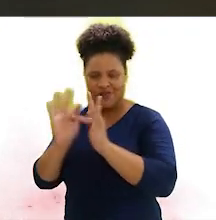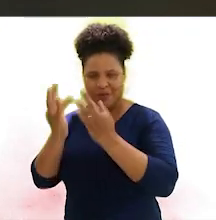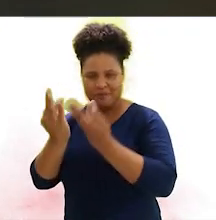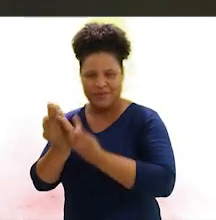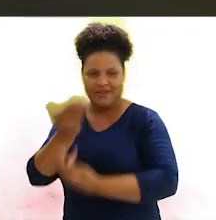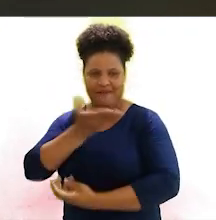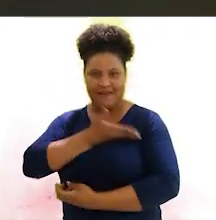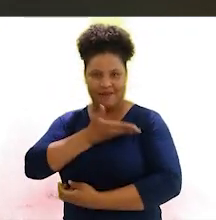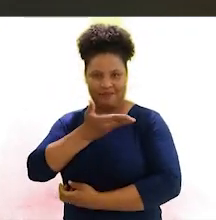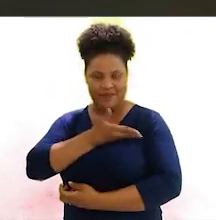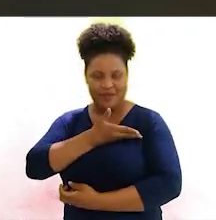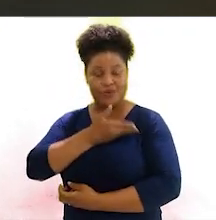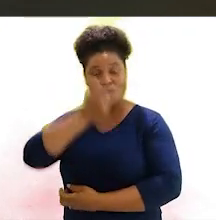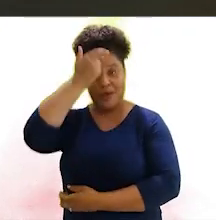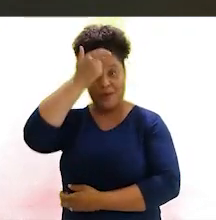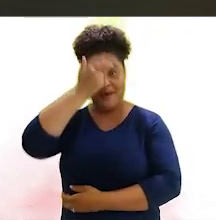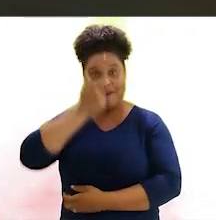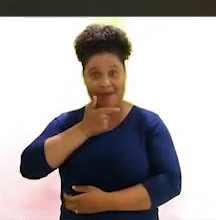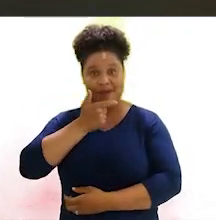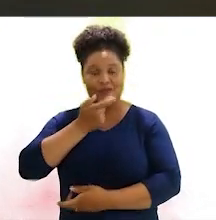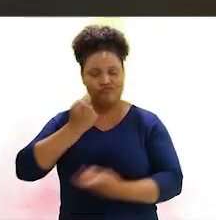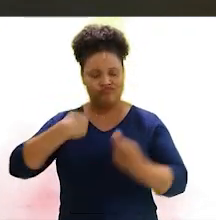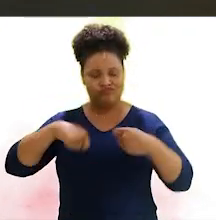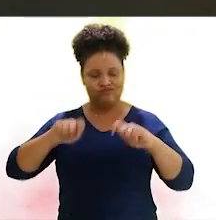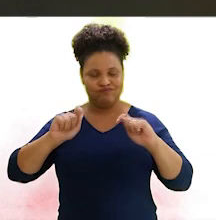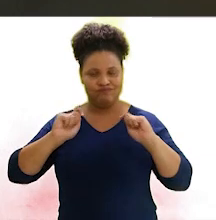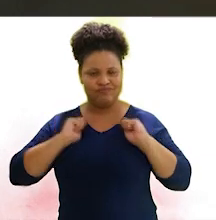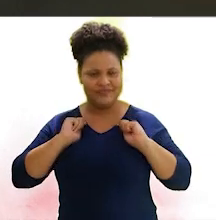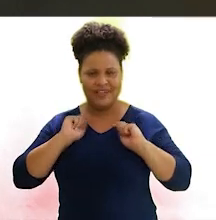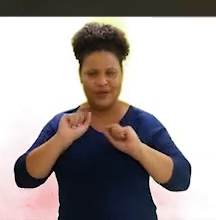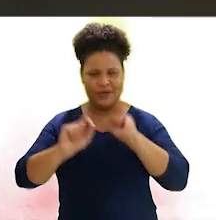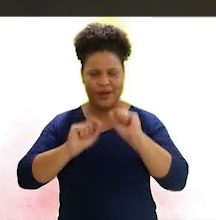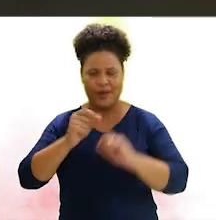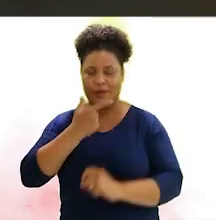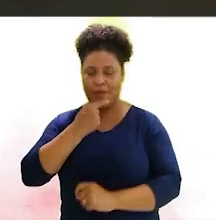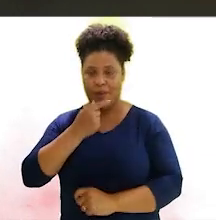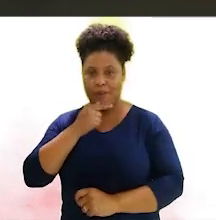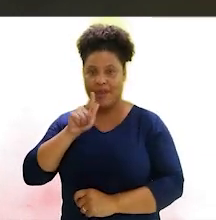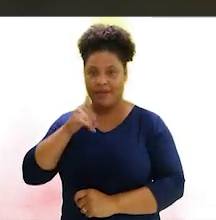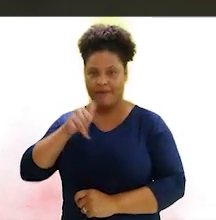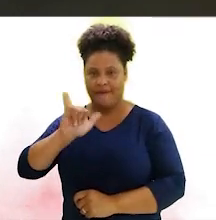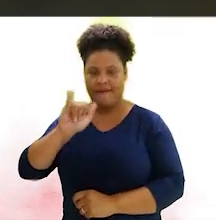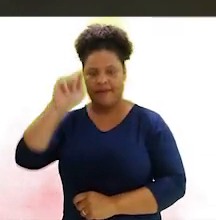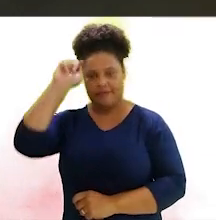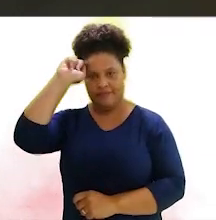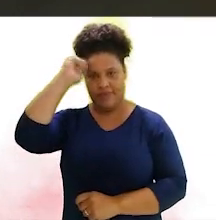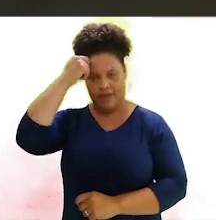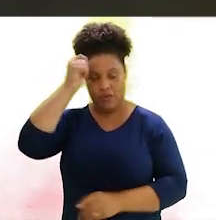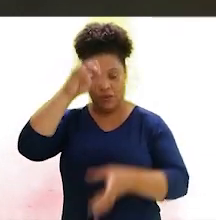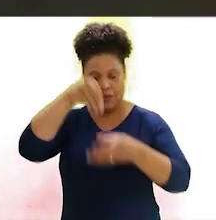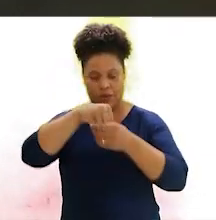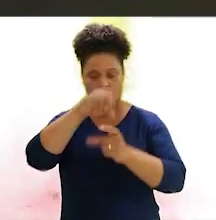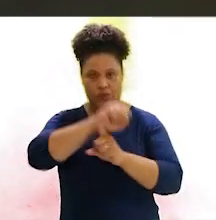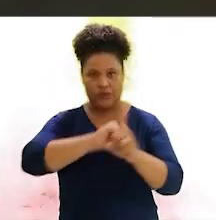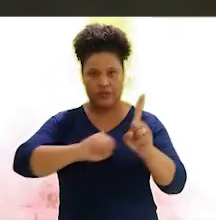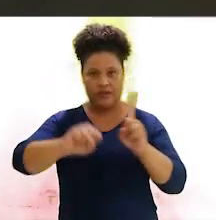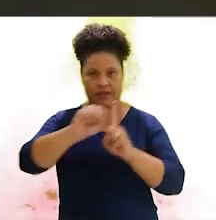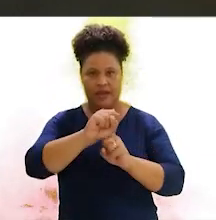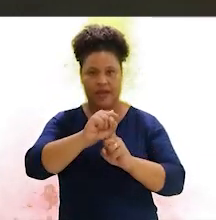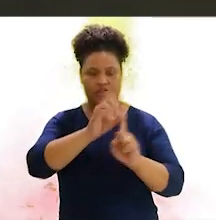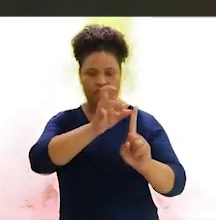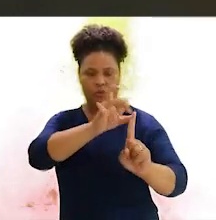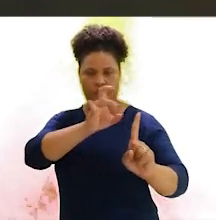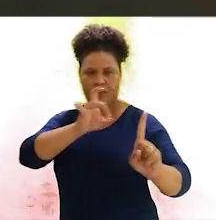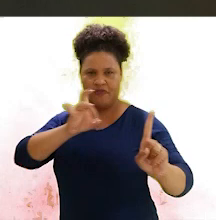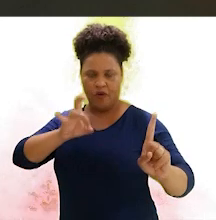família com os amigos eu sou um homem gay negro dentro de uma de uma realidade